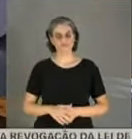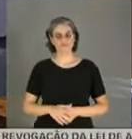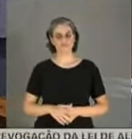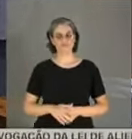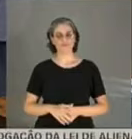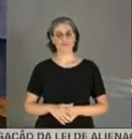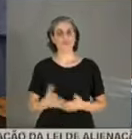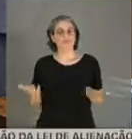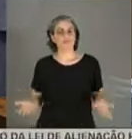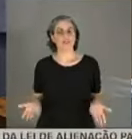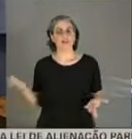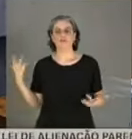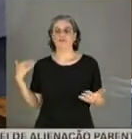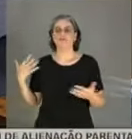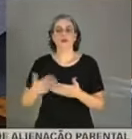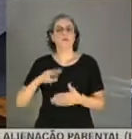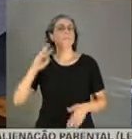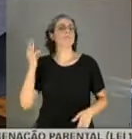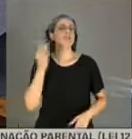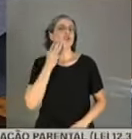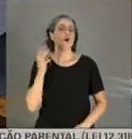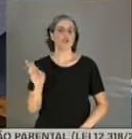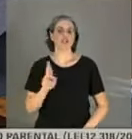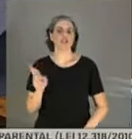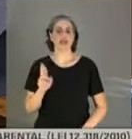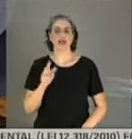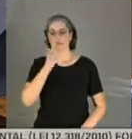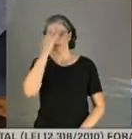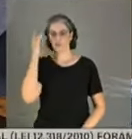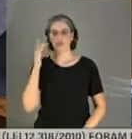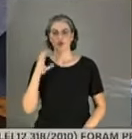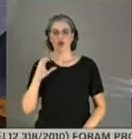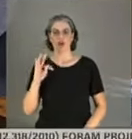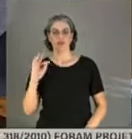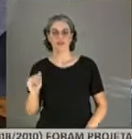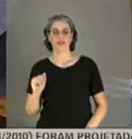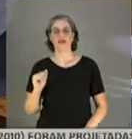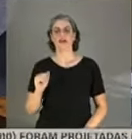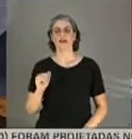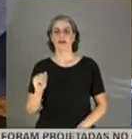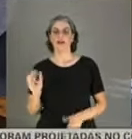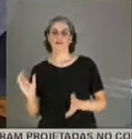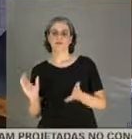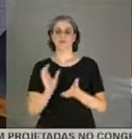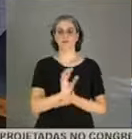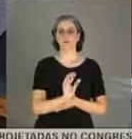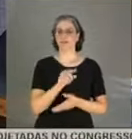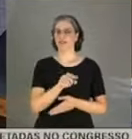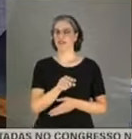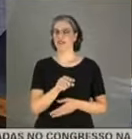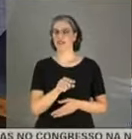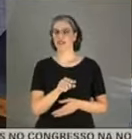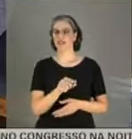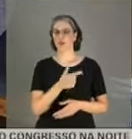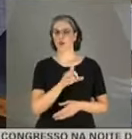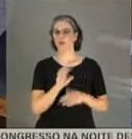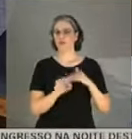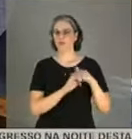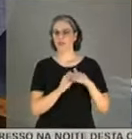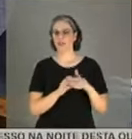desde dessa data, milhões de reais de cotistas da OAB Prev do Rio de Janeiro foram parar na conta da Global Gestão e Saúde. Eu teria outro, senhor